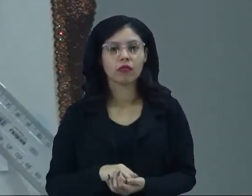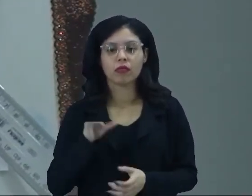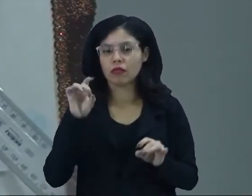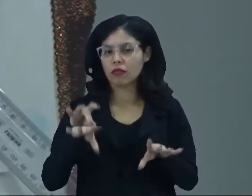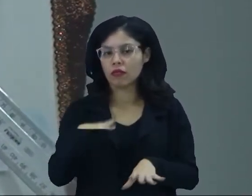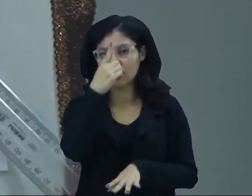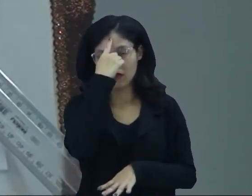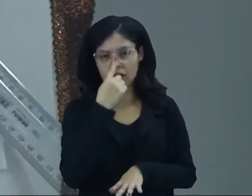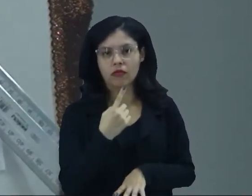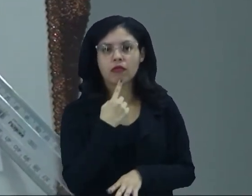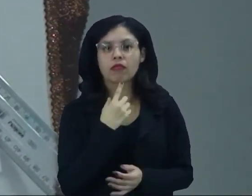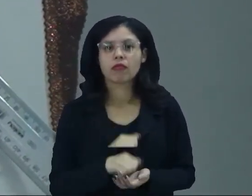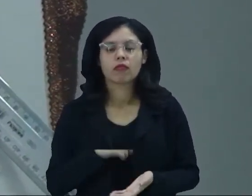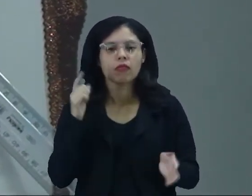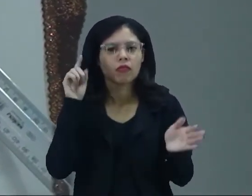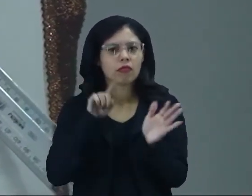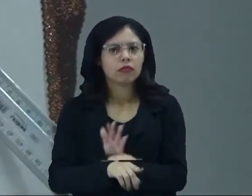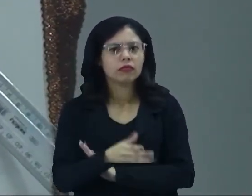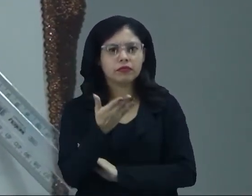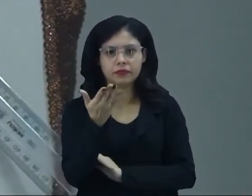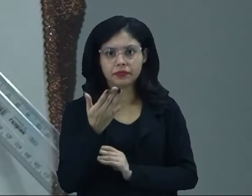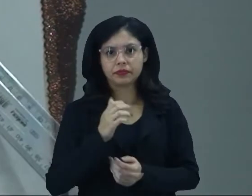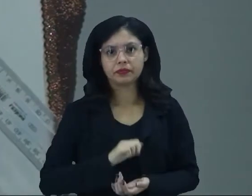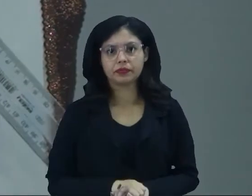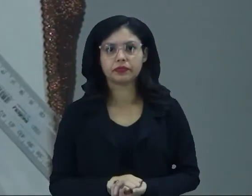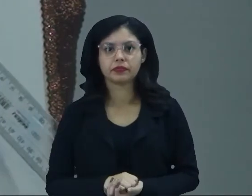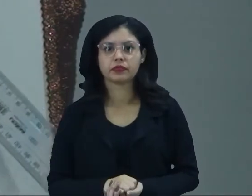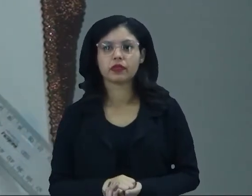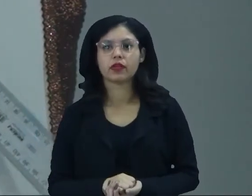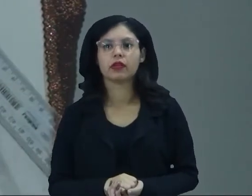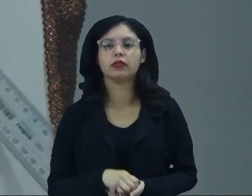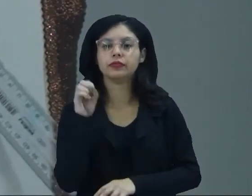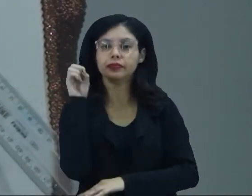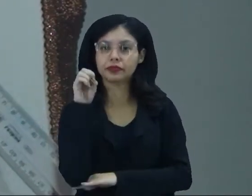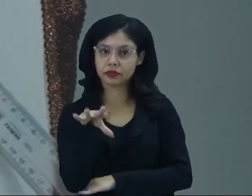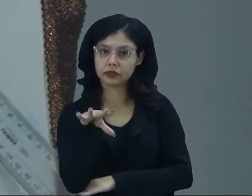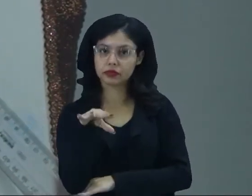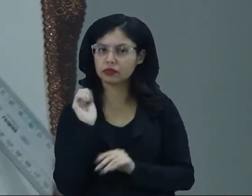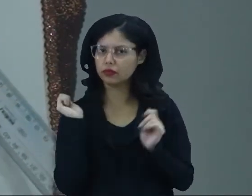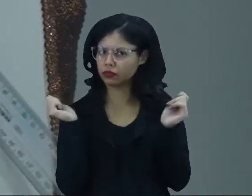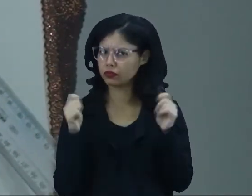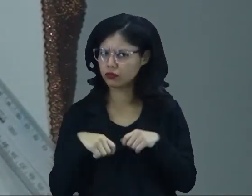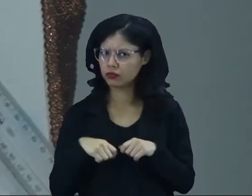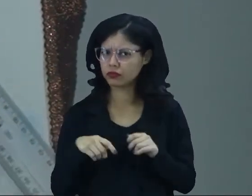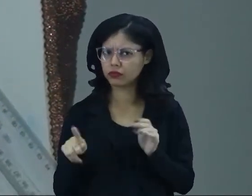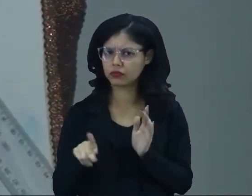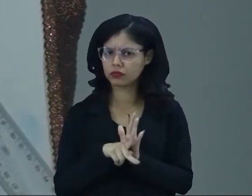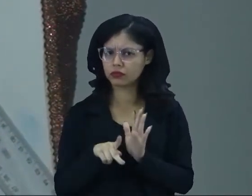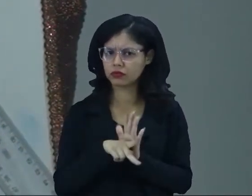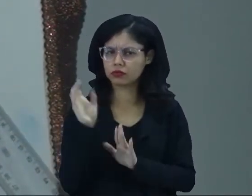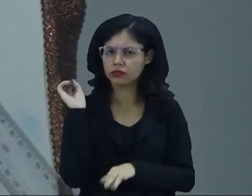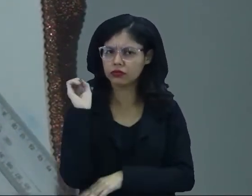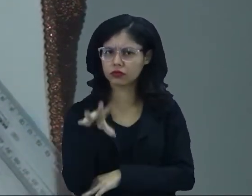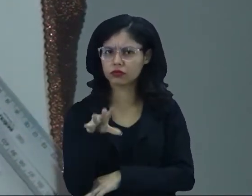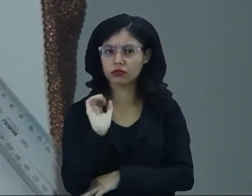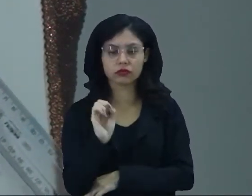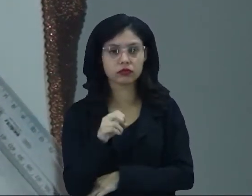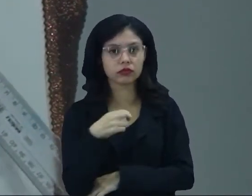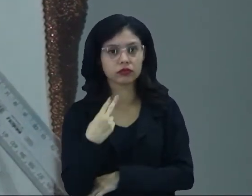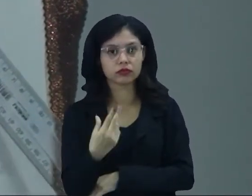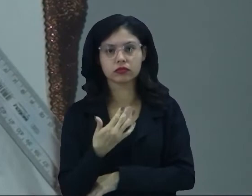última imagem e eu pergunto para vocês. A lâmpada, ela possui luz própria ou